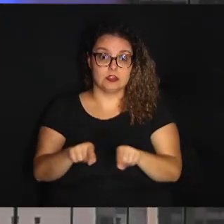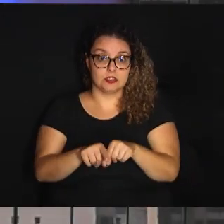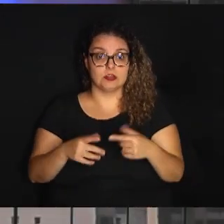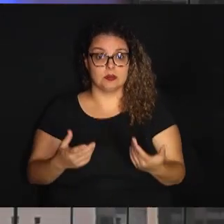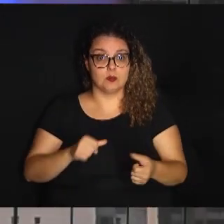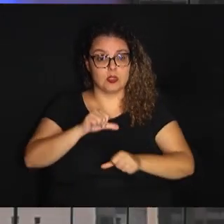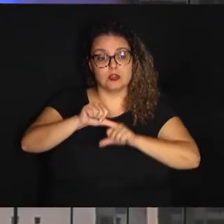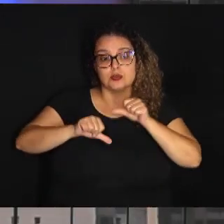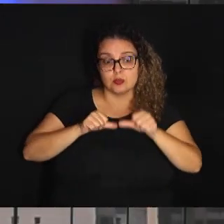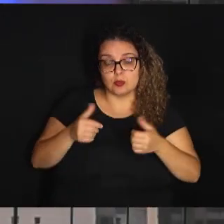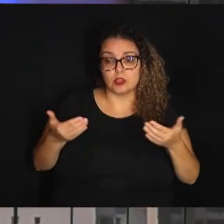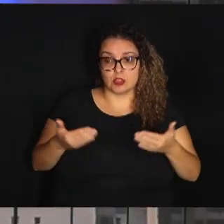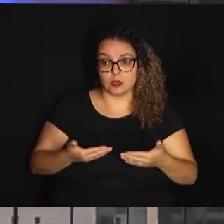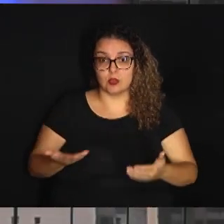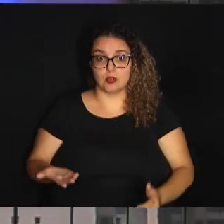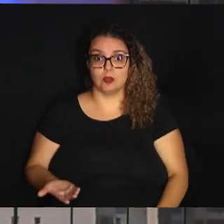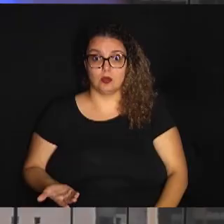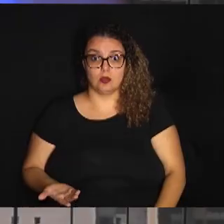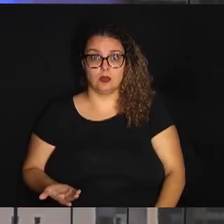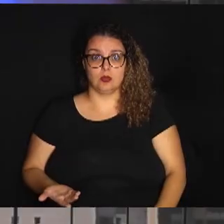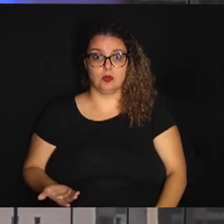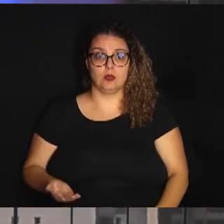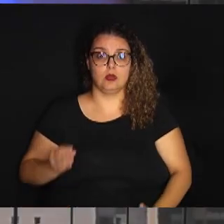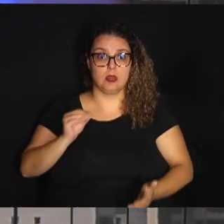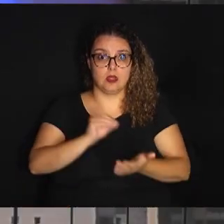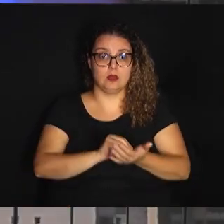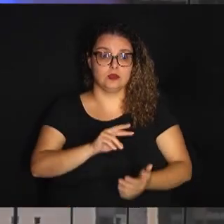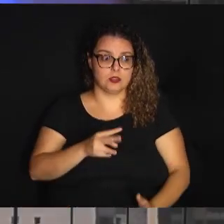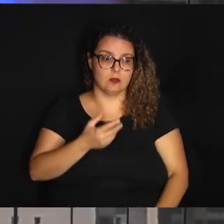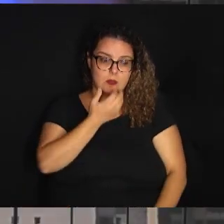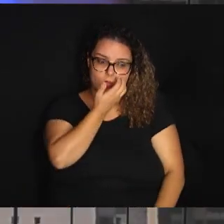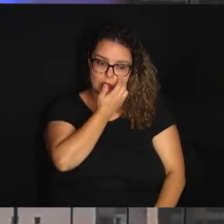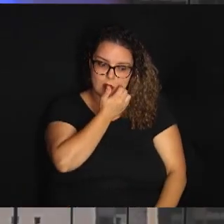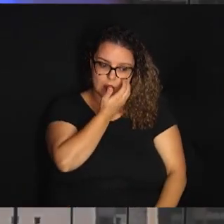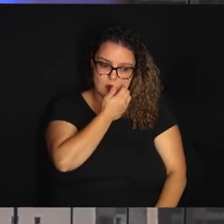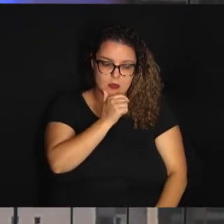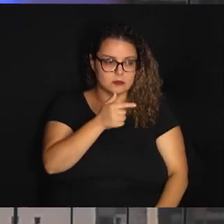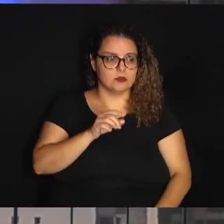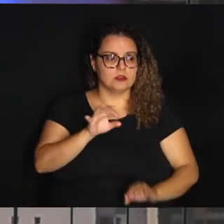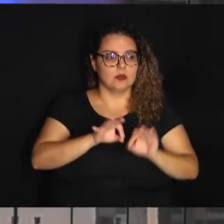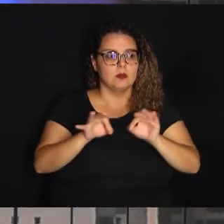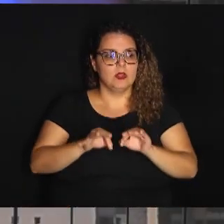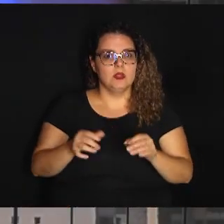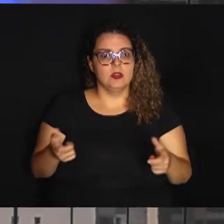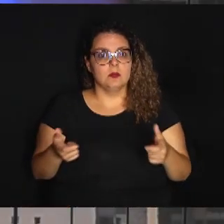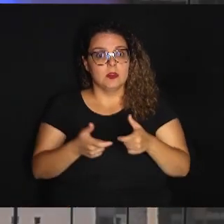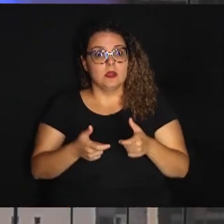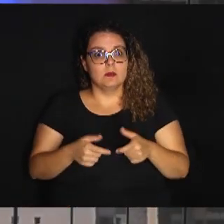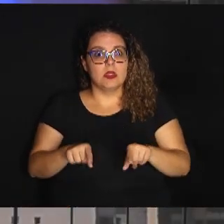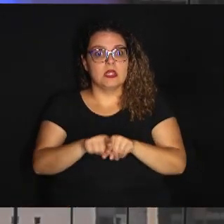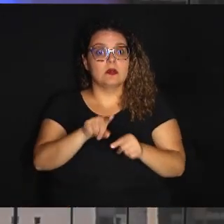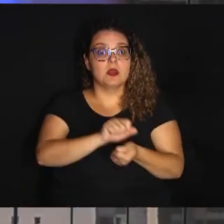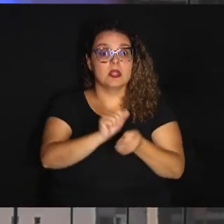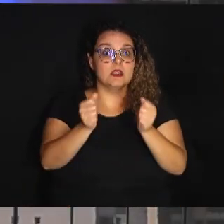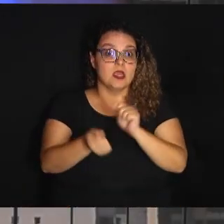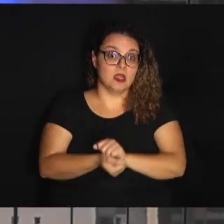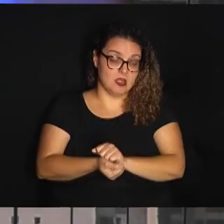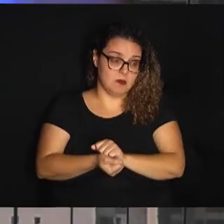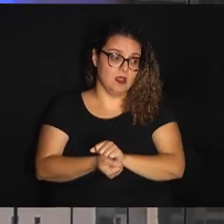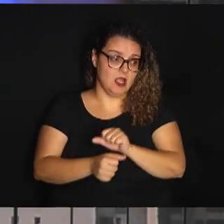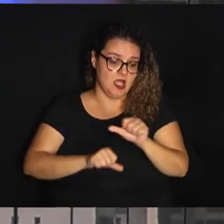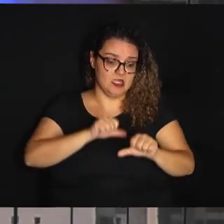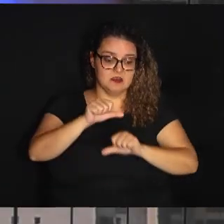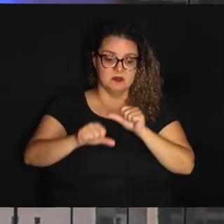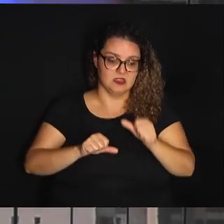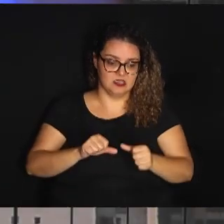nisso, né? E também sobre essa mudança que agora, a última versão não tem só o plano de mitigação, mas também